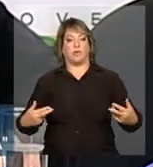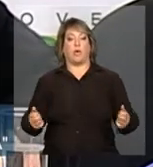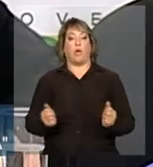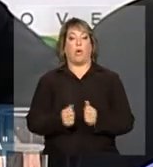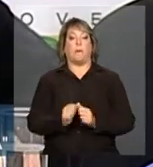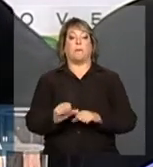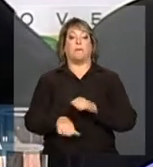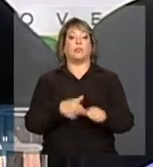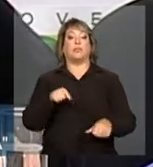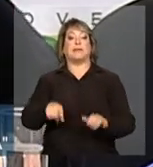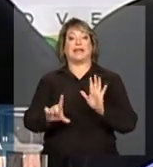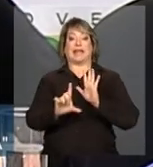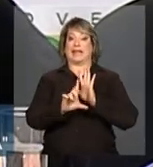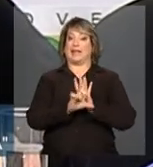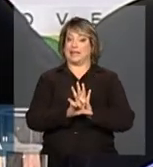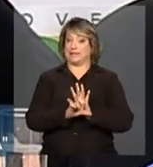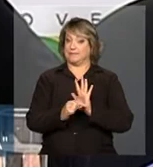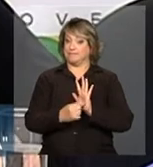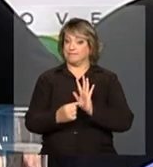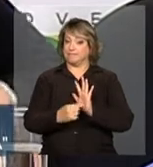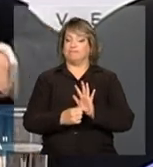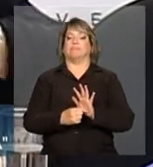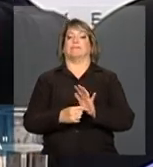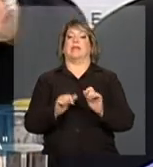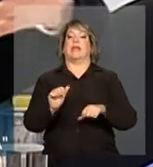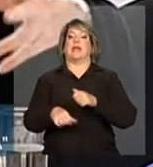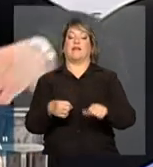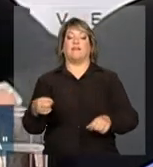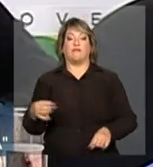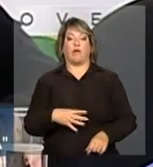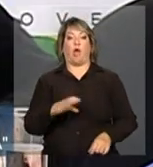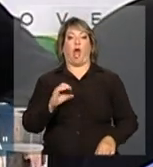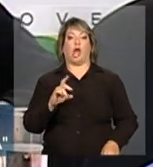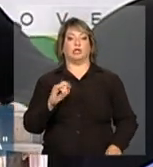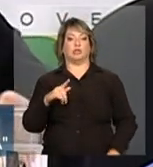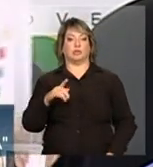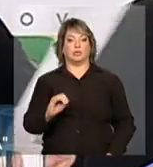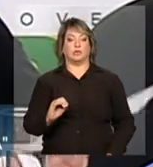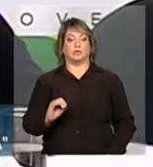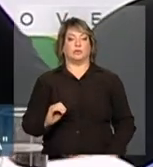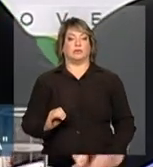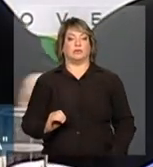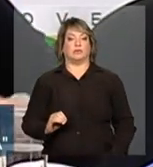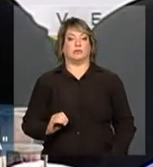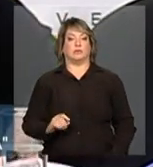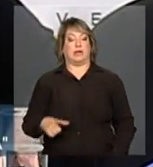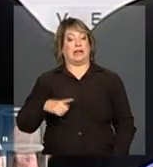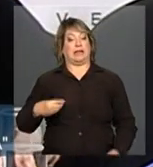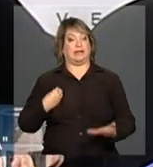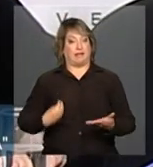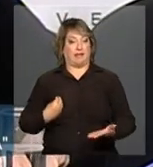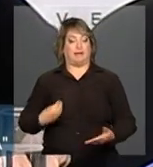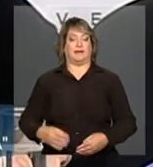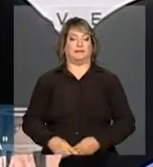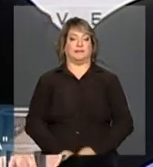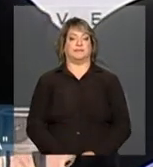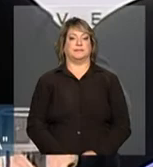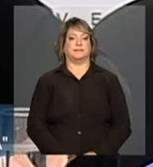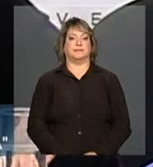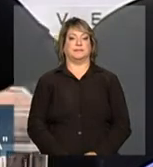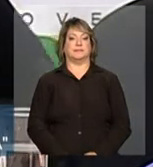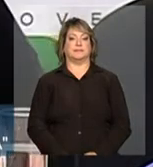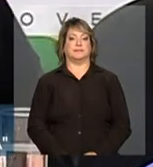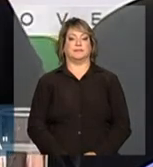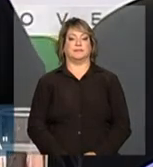de lei, ou seja, com reforma dos códigos existentes.